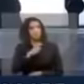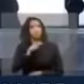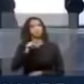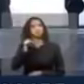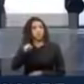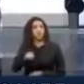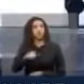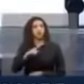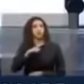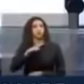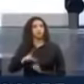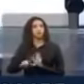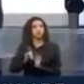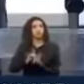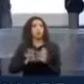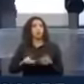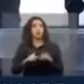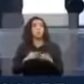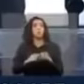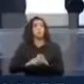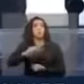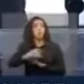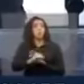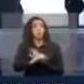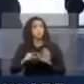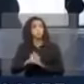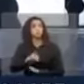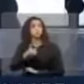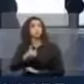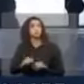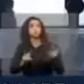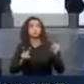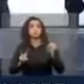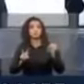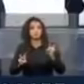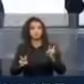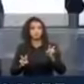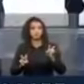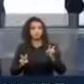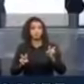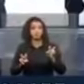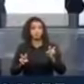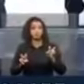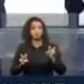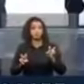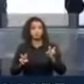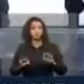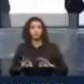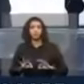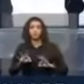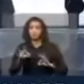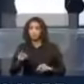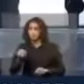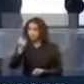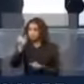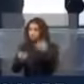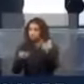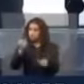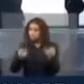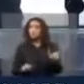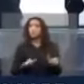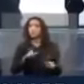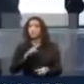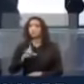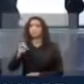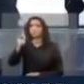supralegal, assevera no artigo 4º, inciso 1, que, abre aspas, toda pessoa tem o direito que se